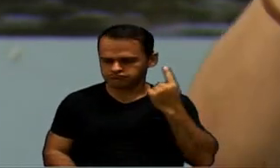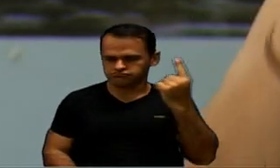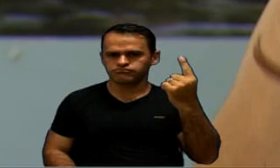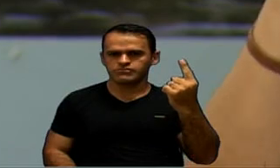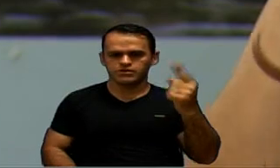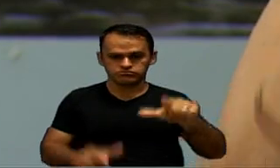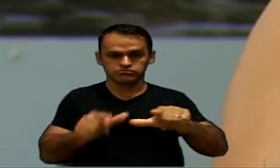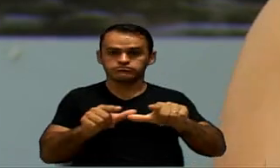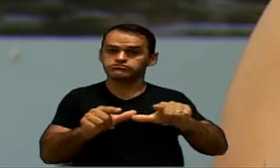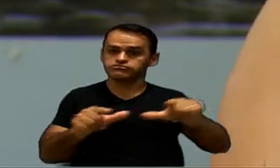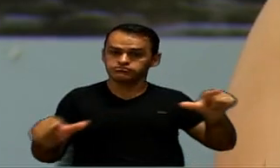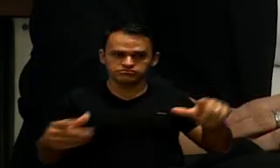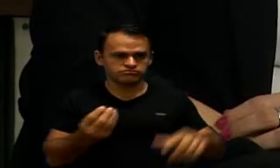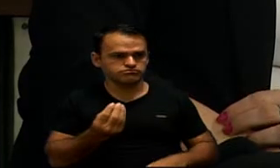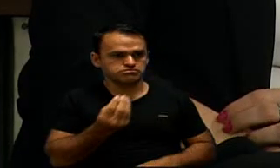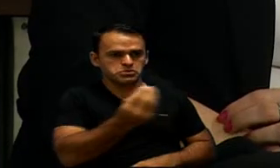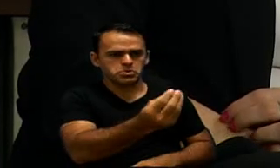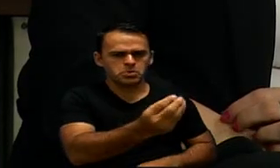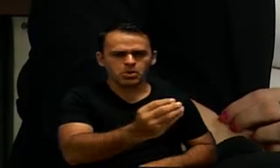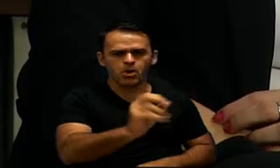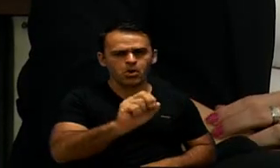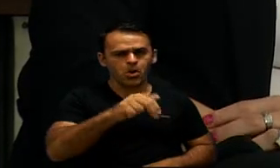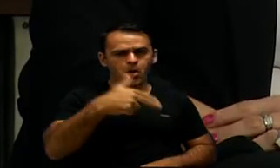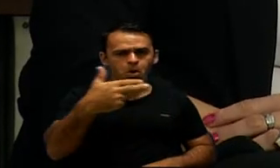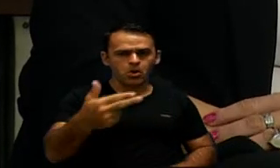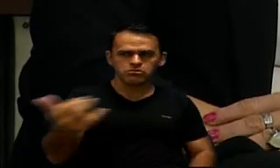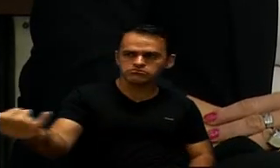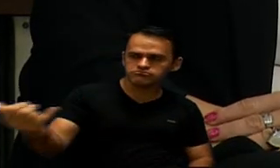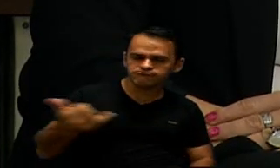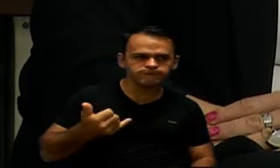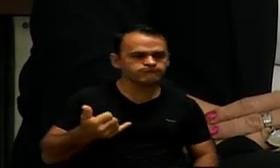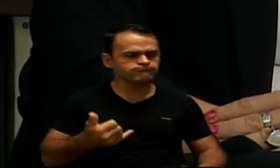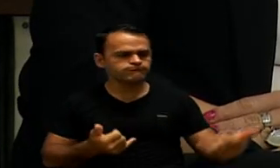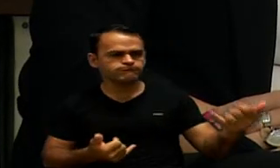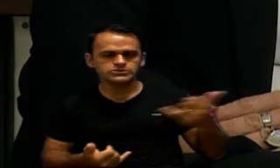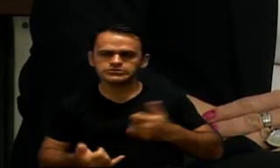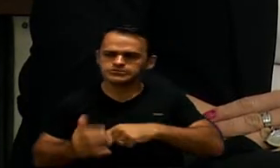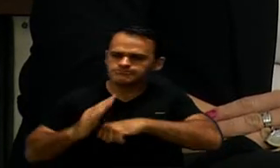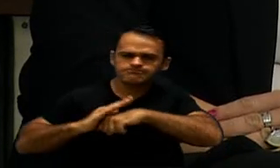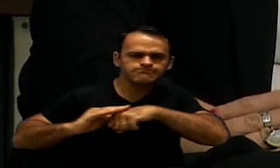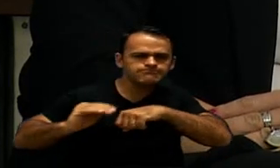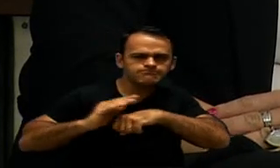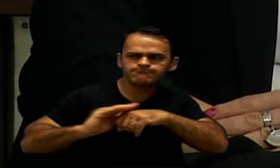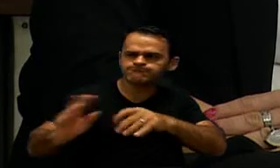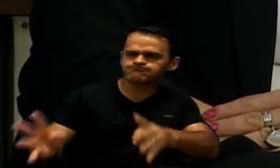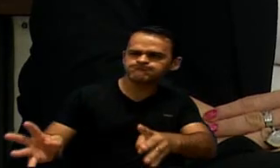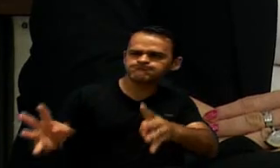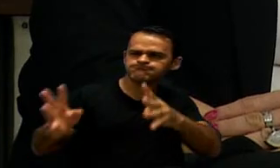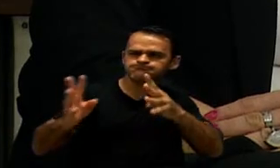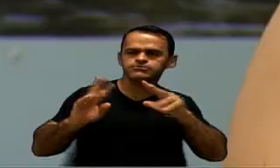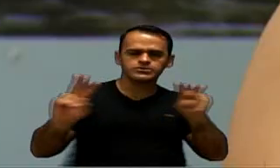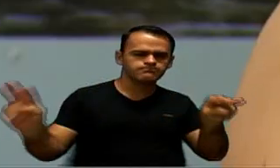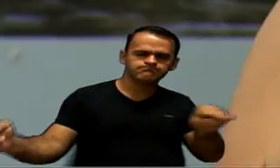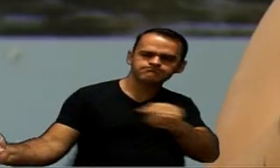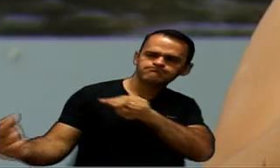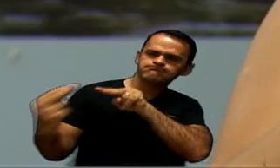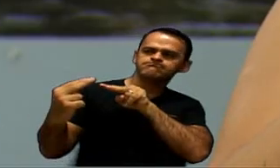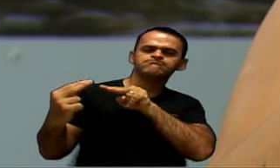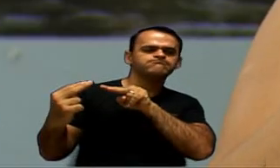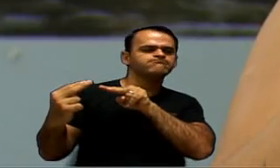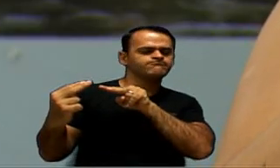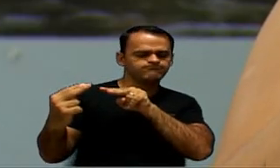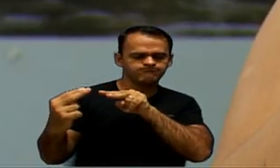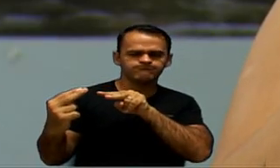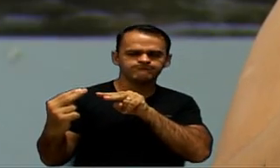ou tenha ouvido uma palavra de carinho, ou tenha olhado no olho de uma de nós e tenha falado,